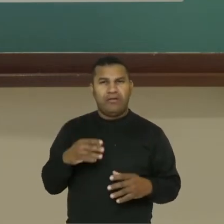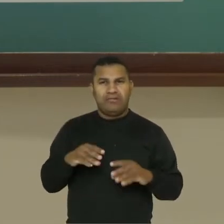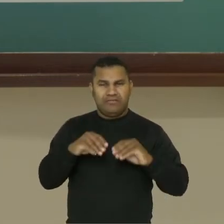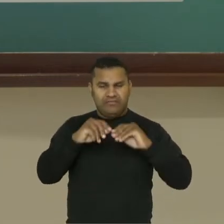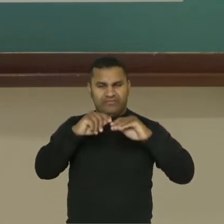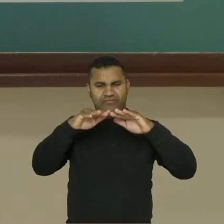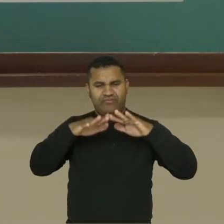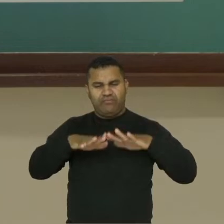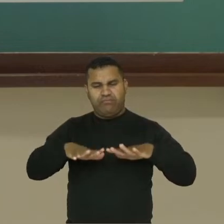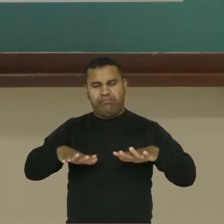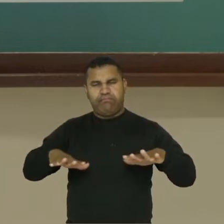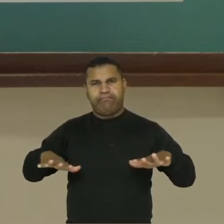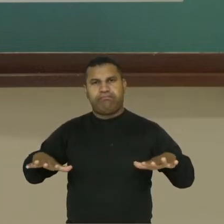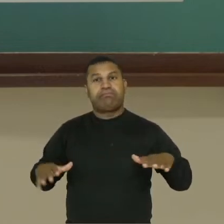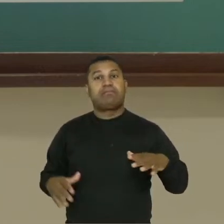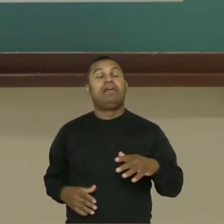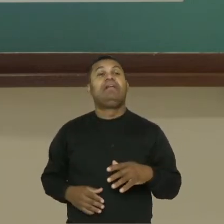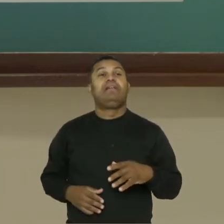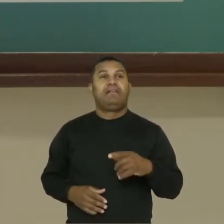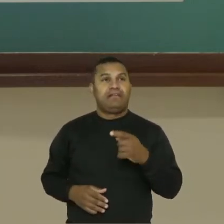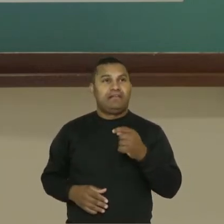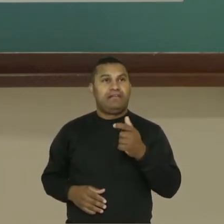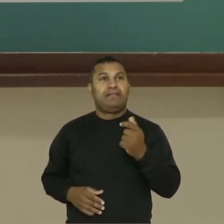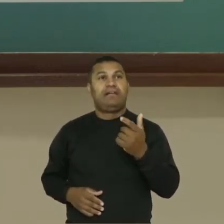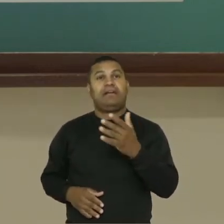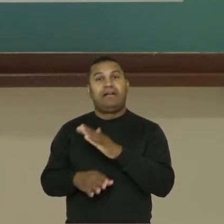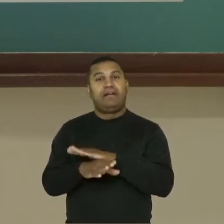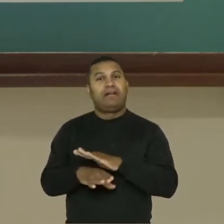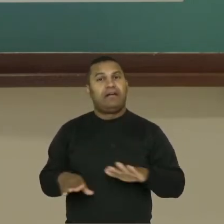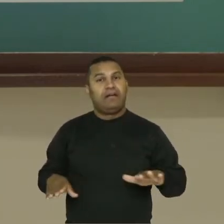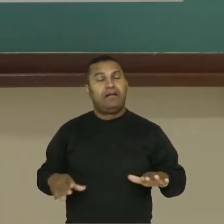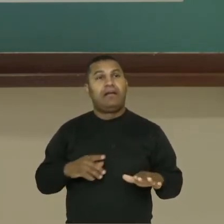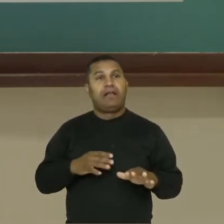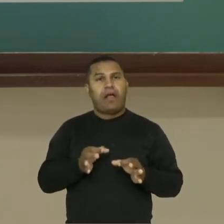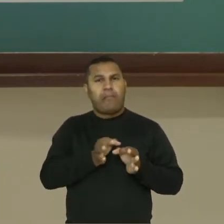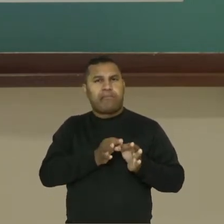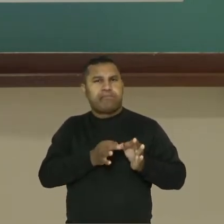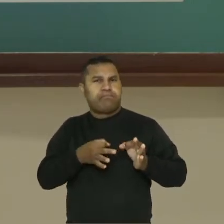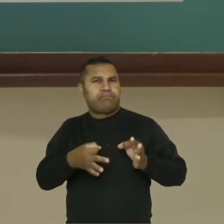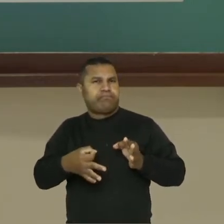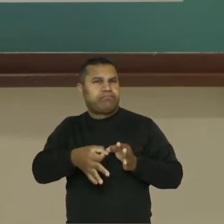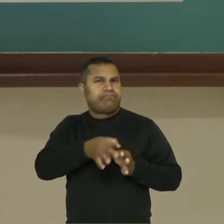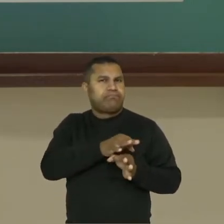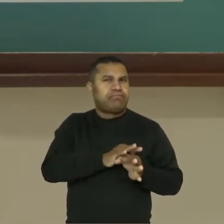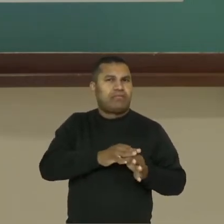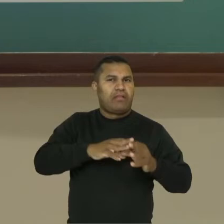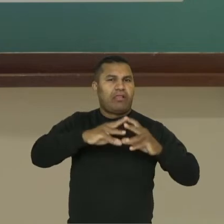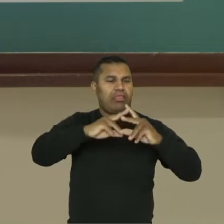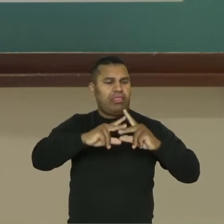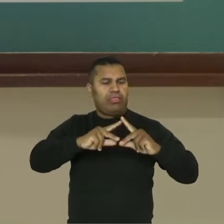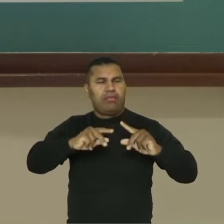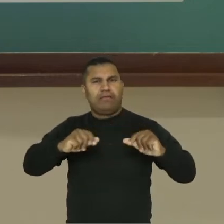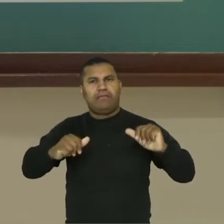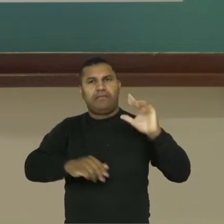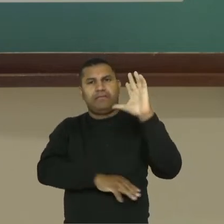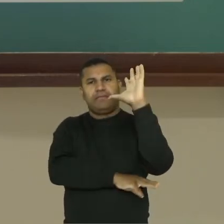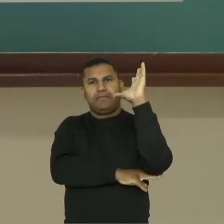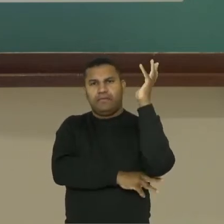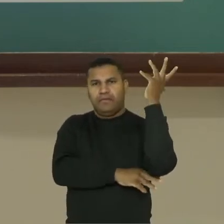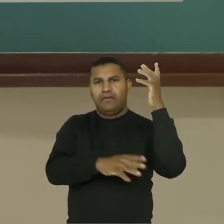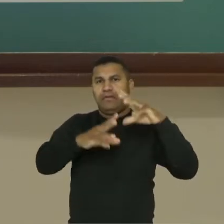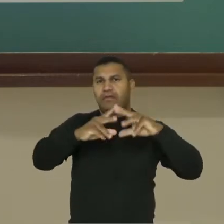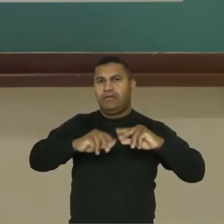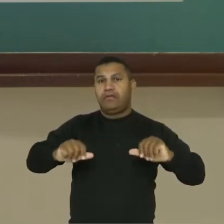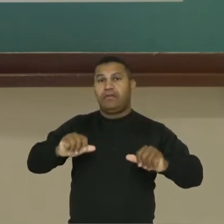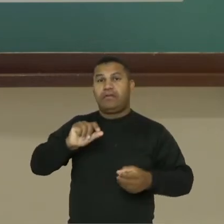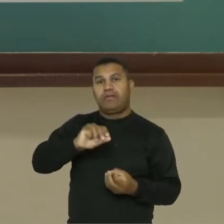morto ou parte dele, tenha as suas moléculas destruídas e devolvidas para a natureza para que se possa construir